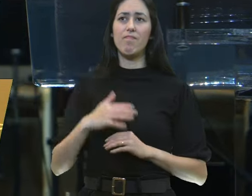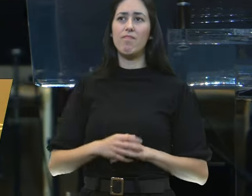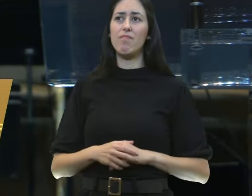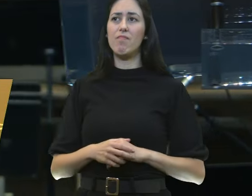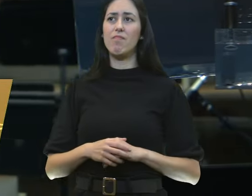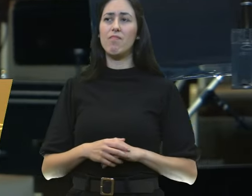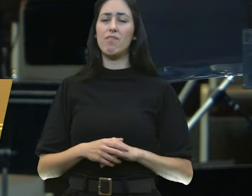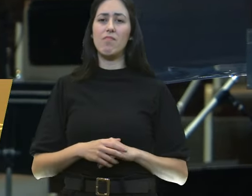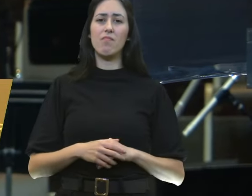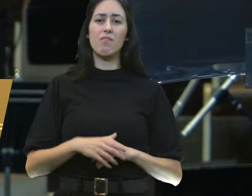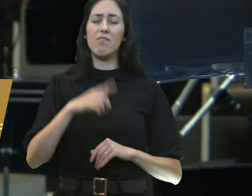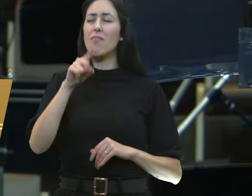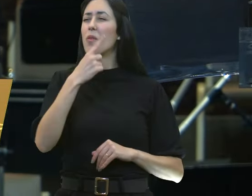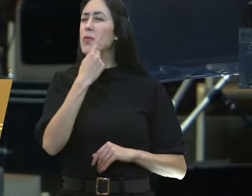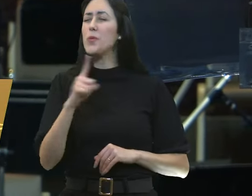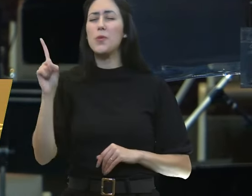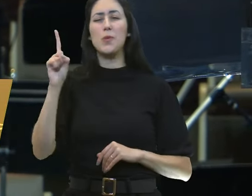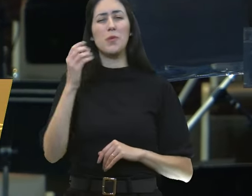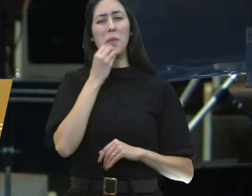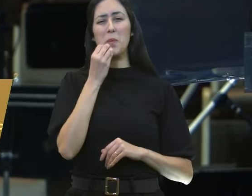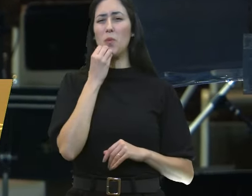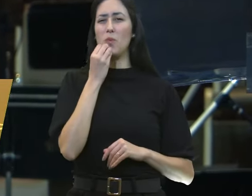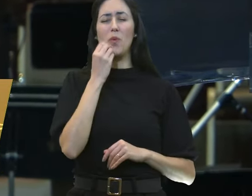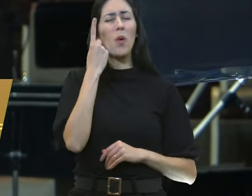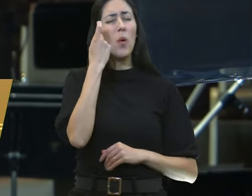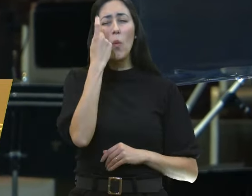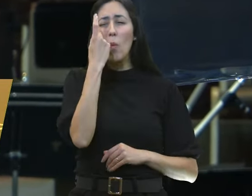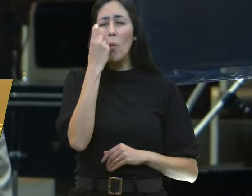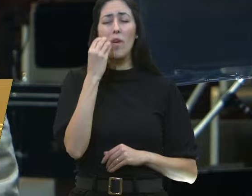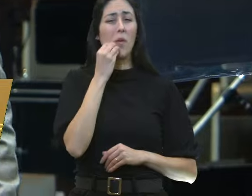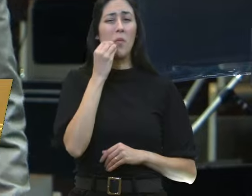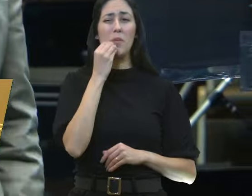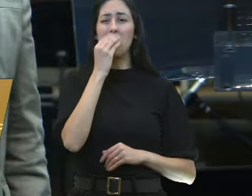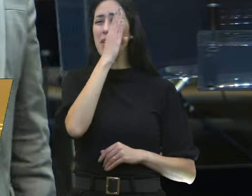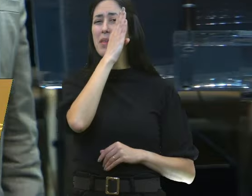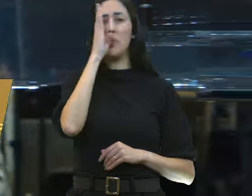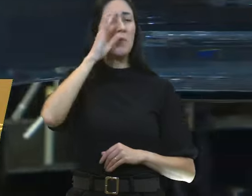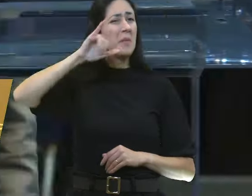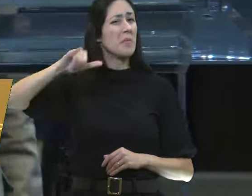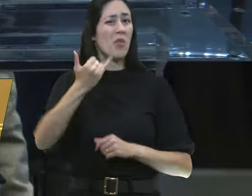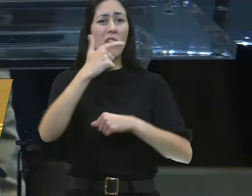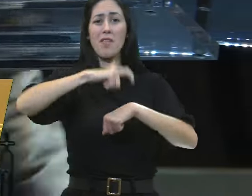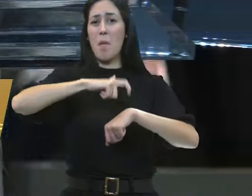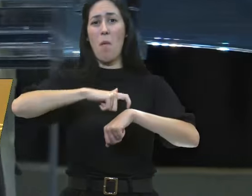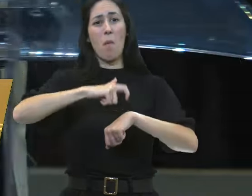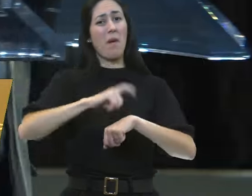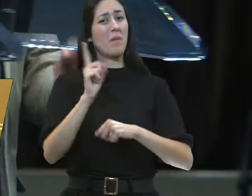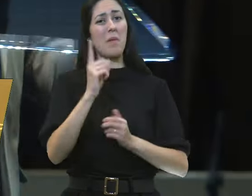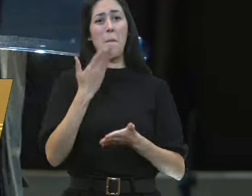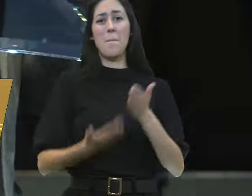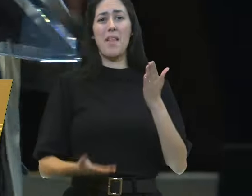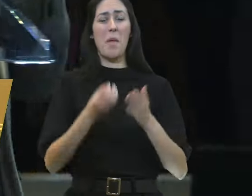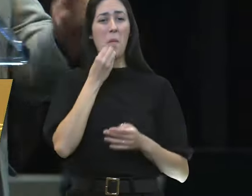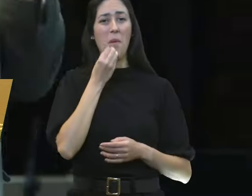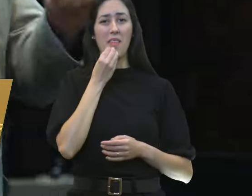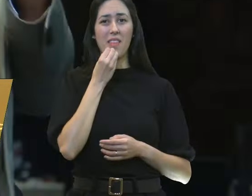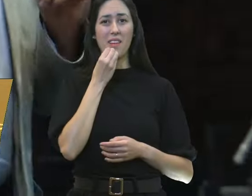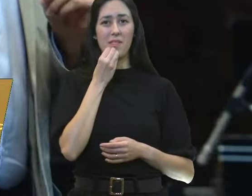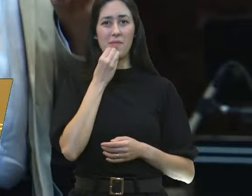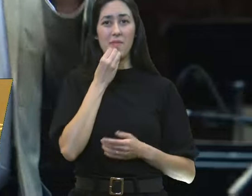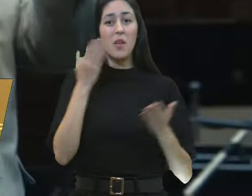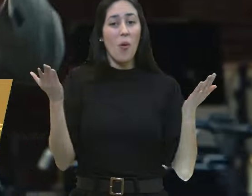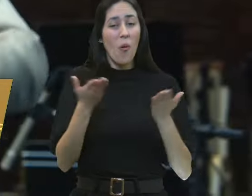Essa era a última oportunidade, a única oportunidade que o Bartimeu tinha. Sabe, hoje é o dia